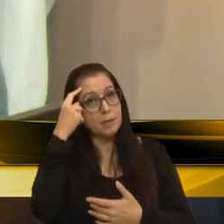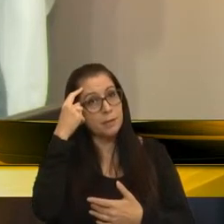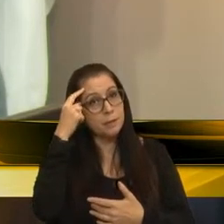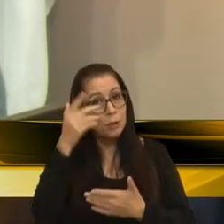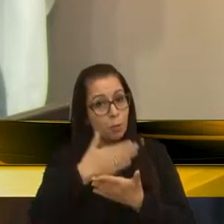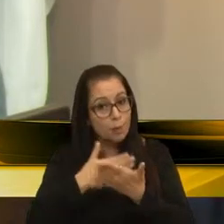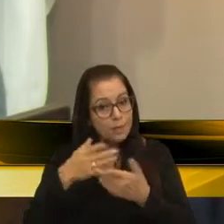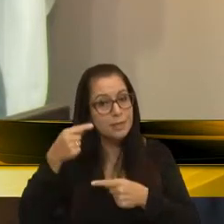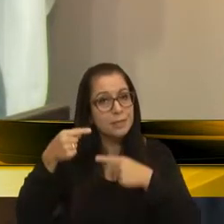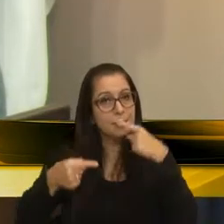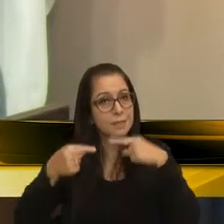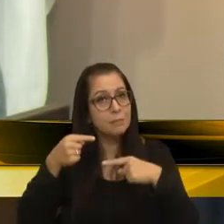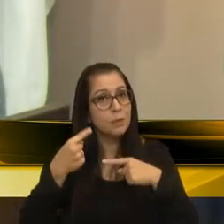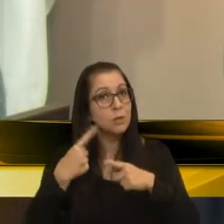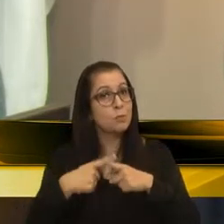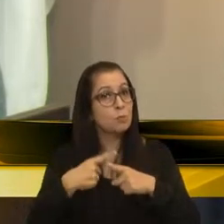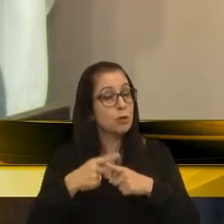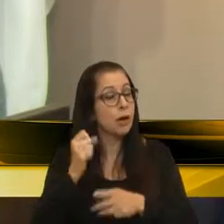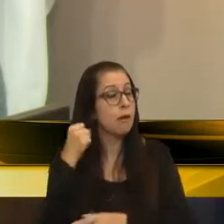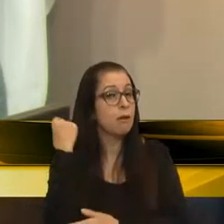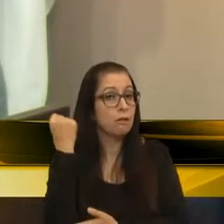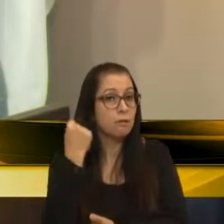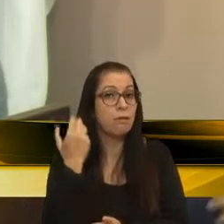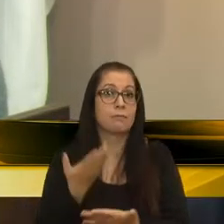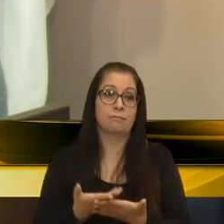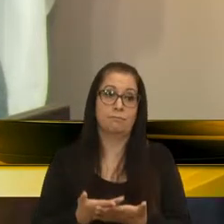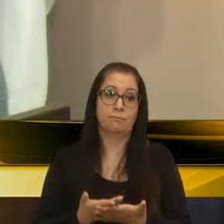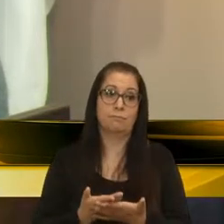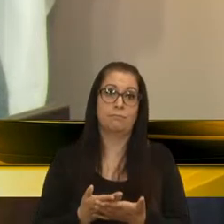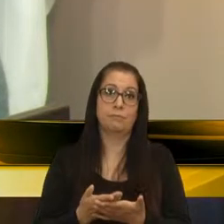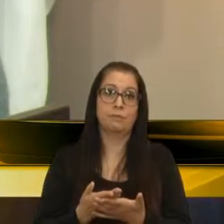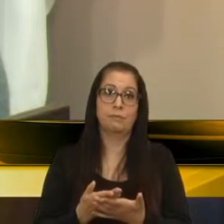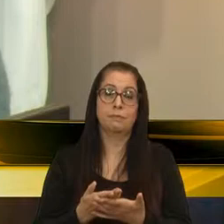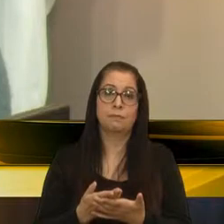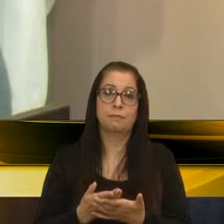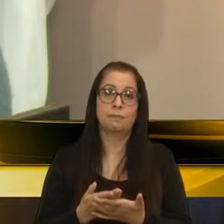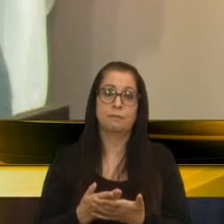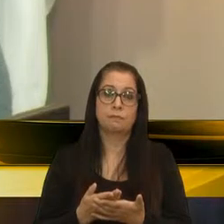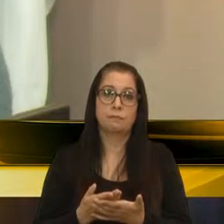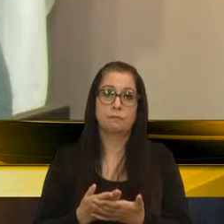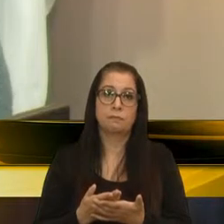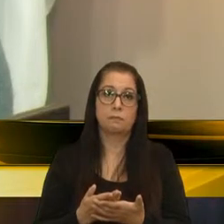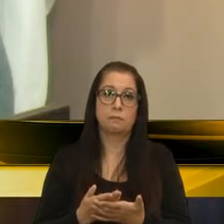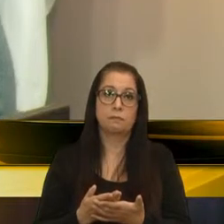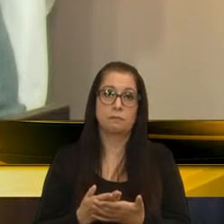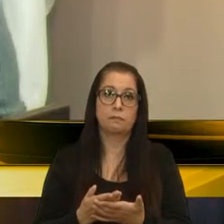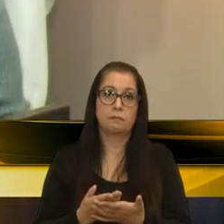esse debate, porque ele é grave, né? E ele não